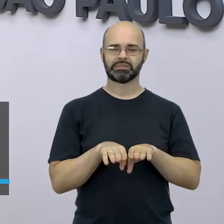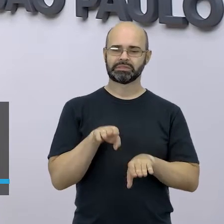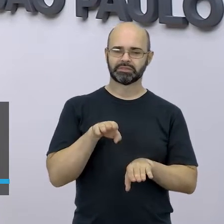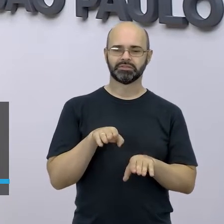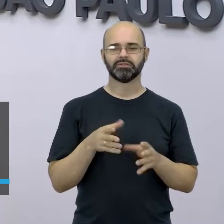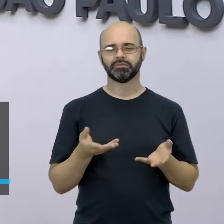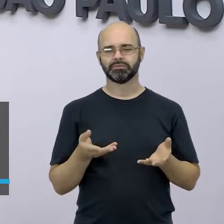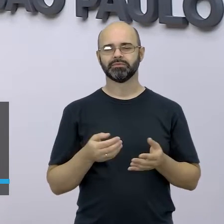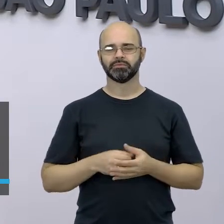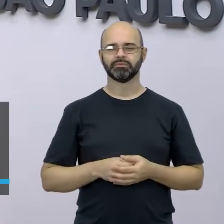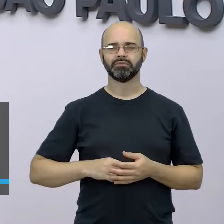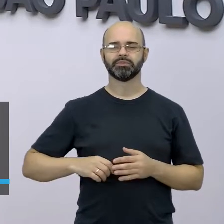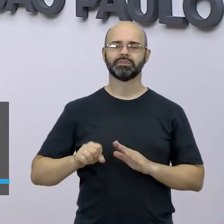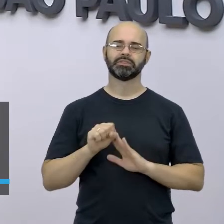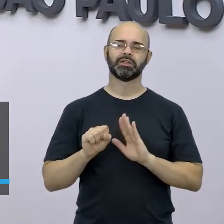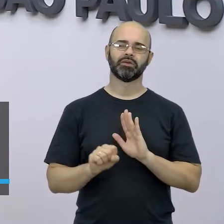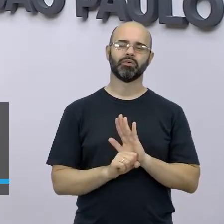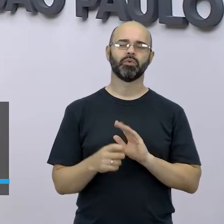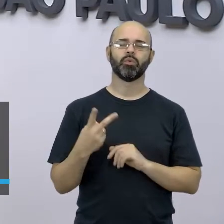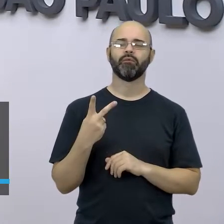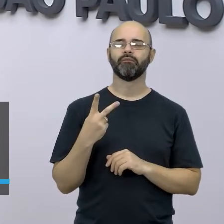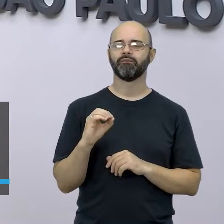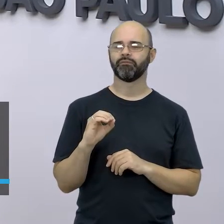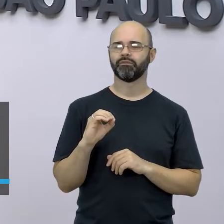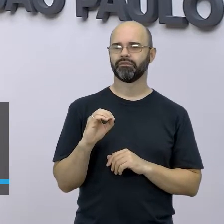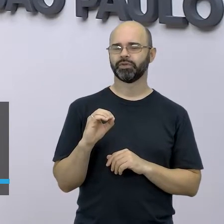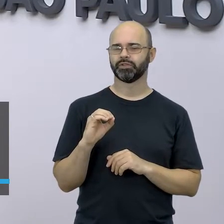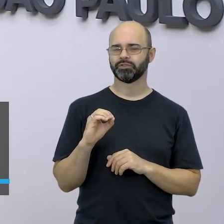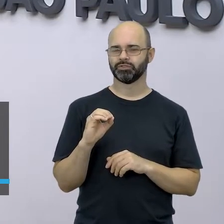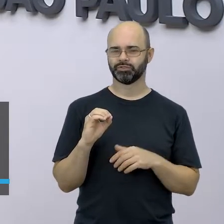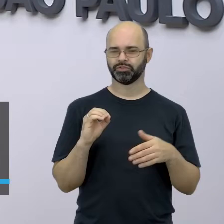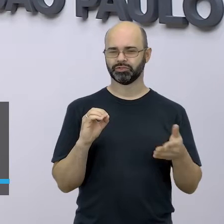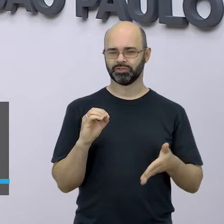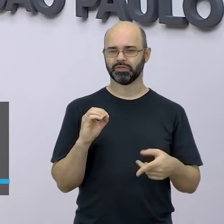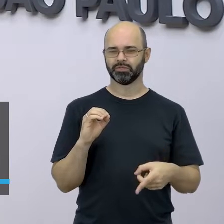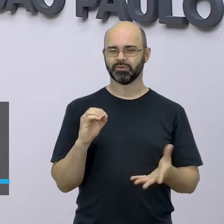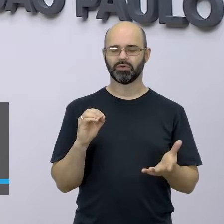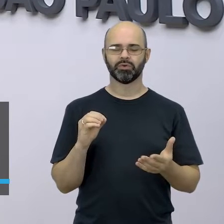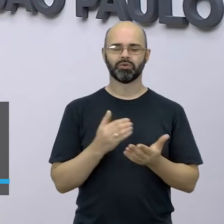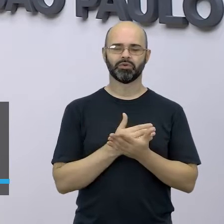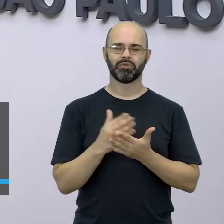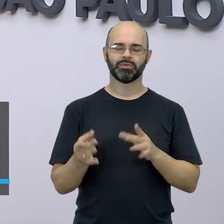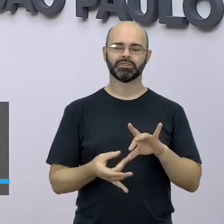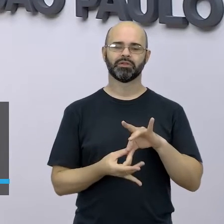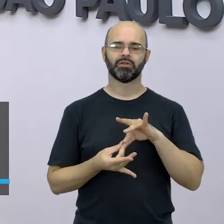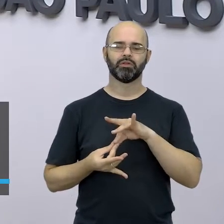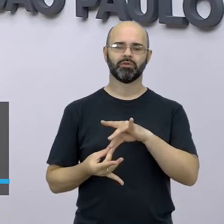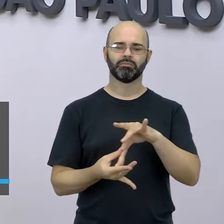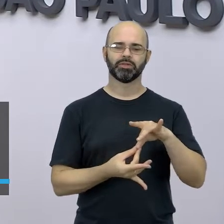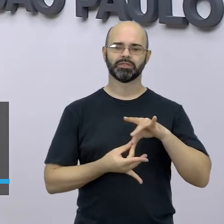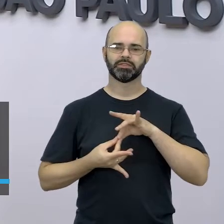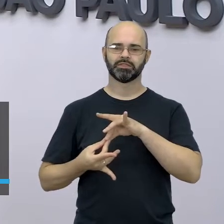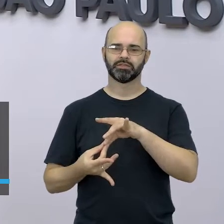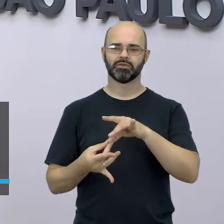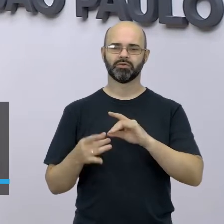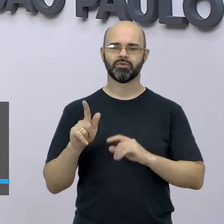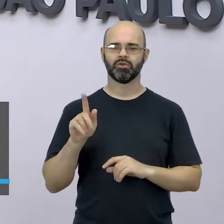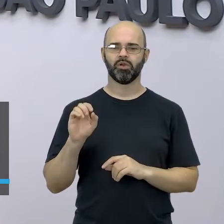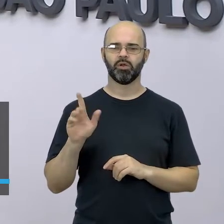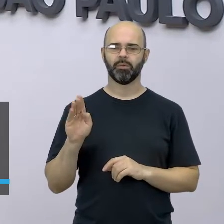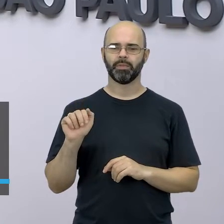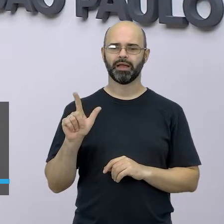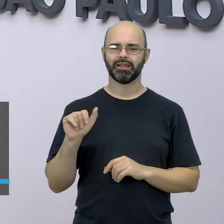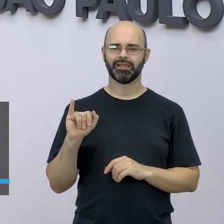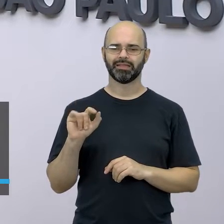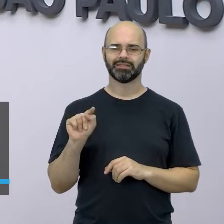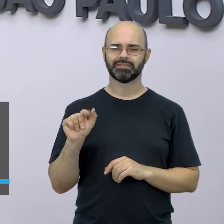o século XX é o século em que se inicia a globalização, né? Na década de